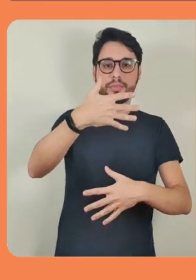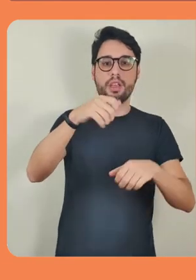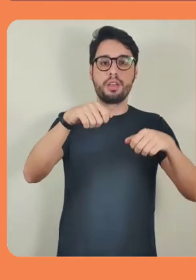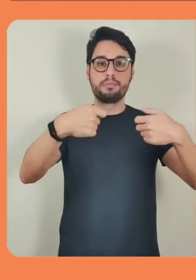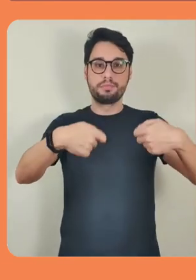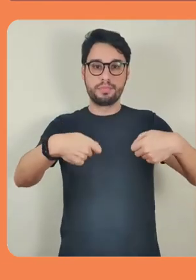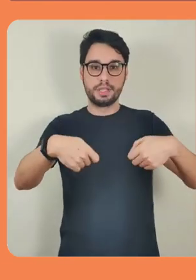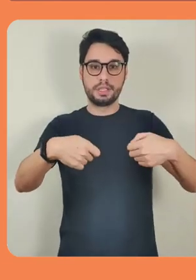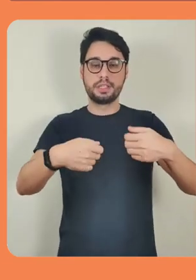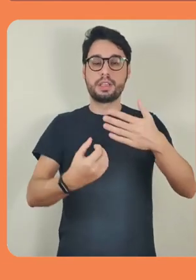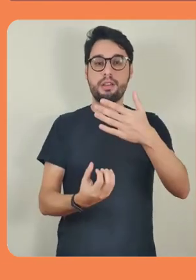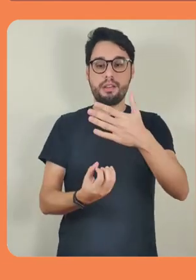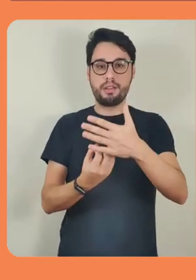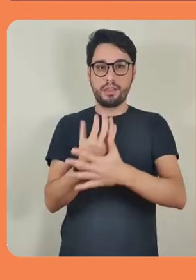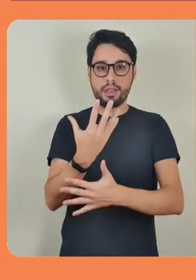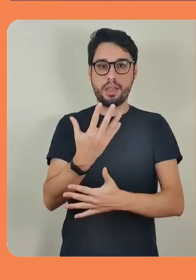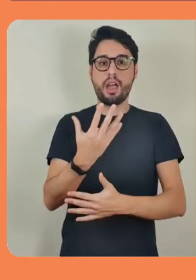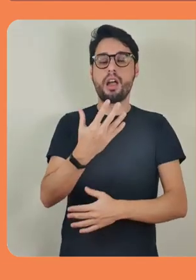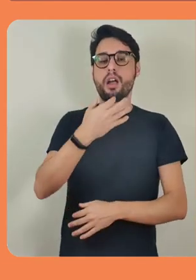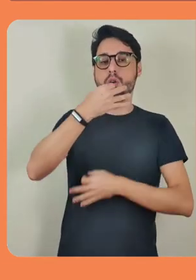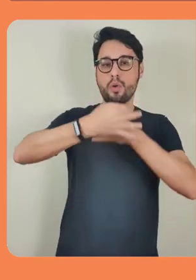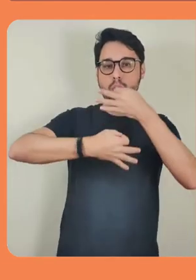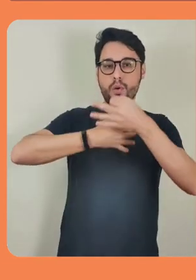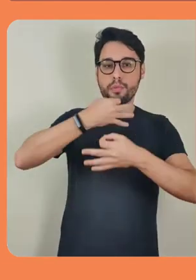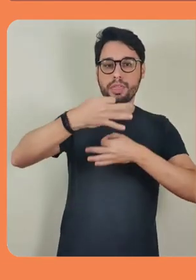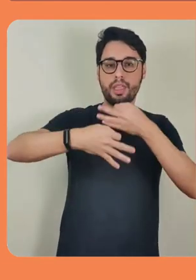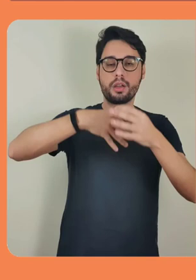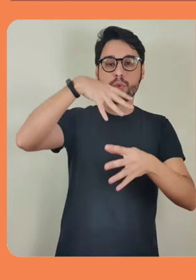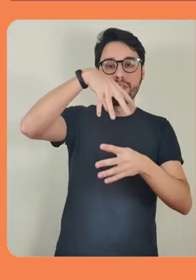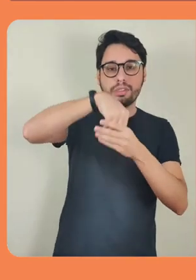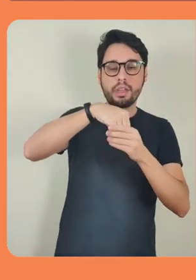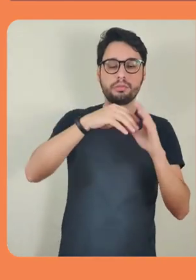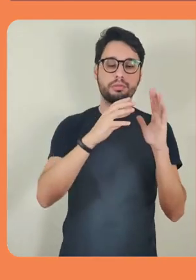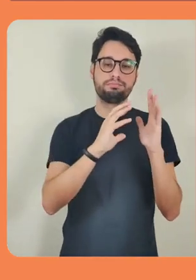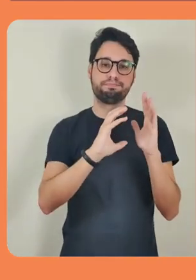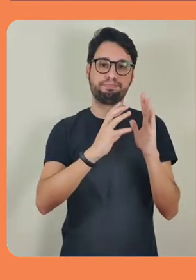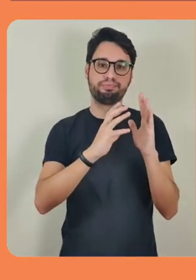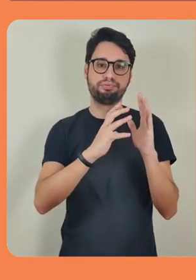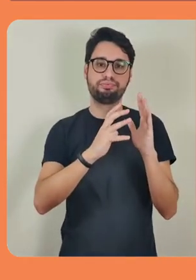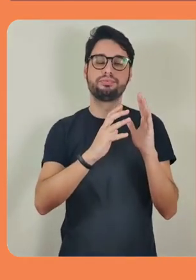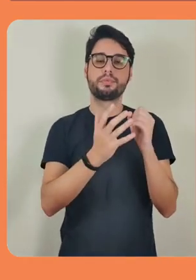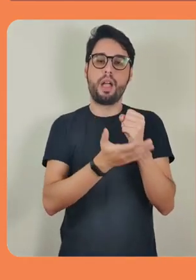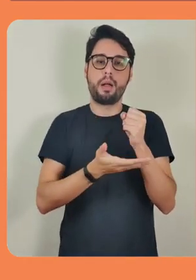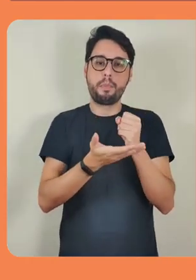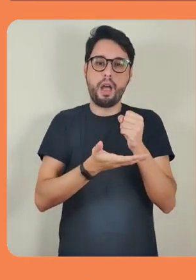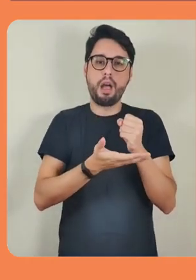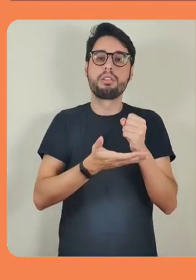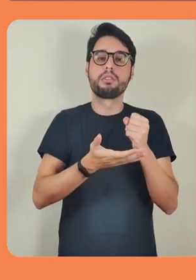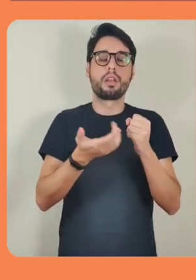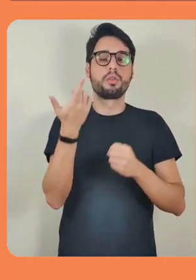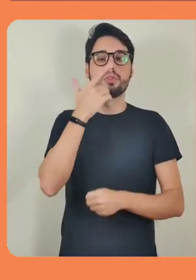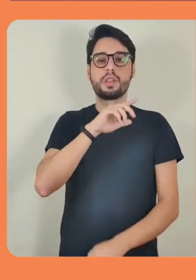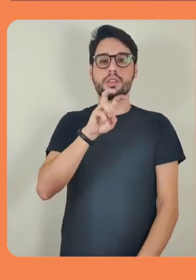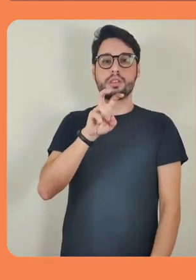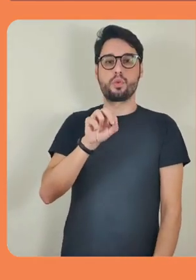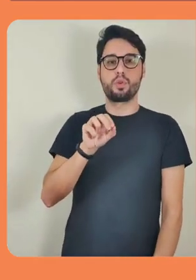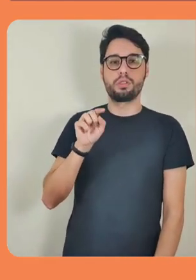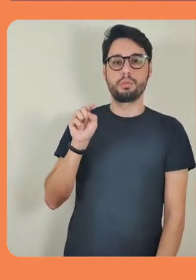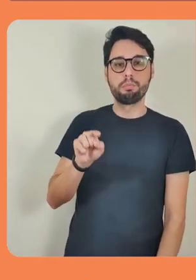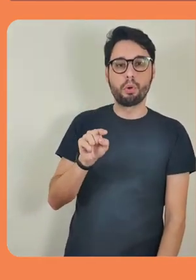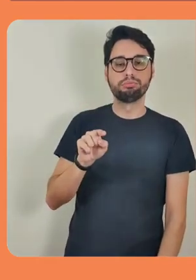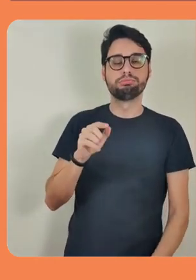base de dados não só registrar ele vai ter que criar um comentário na base da aí ele ganha 50 pontos